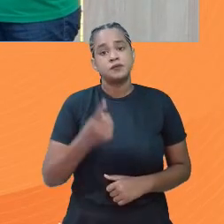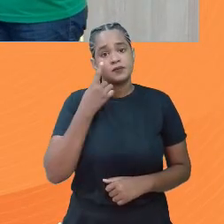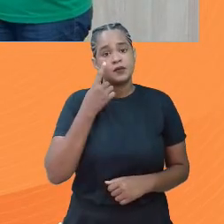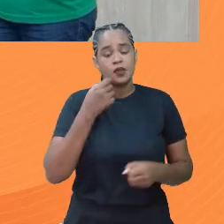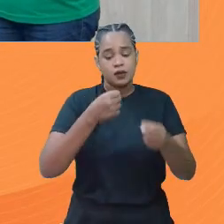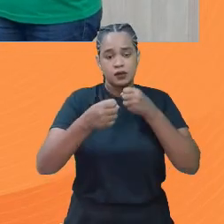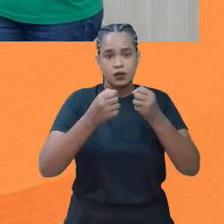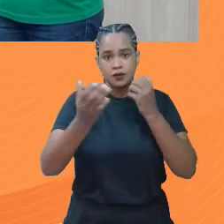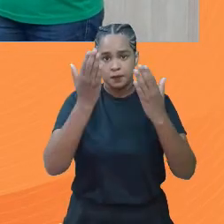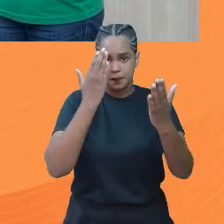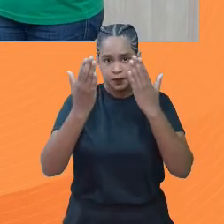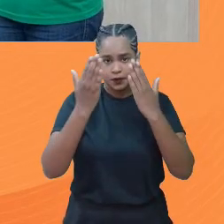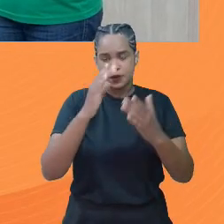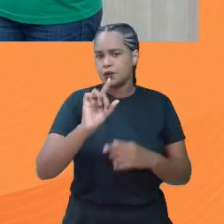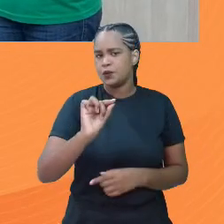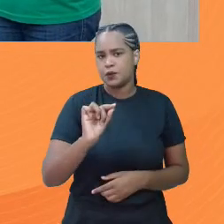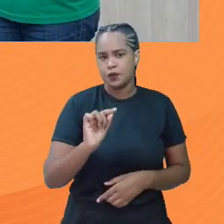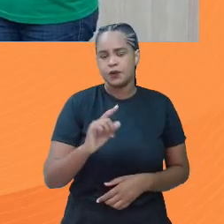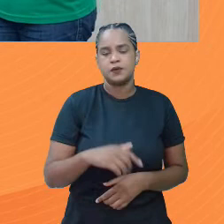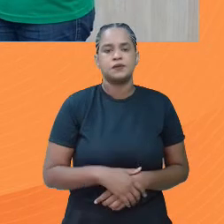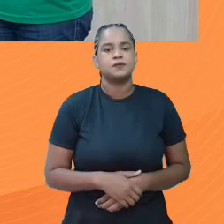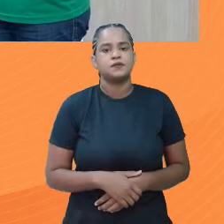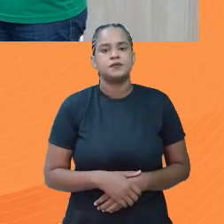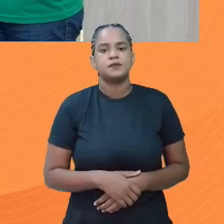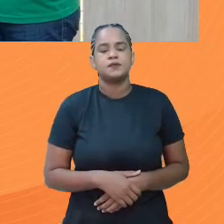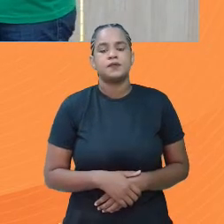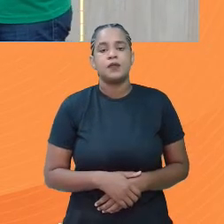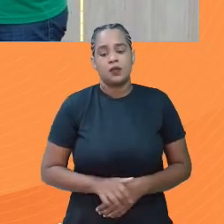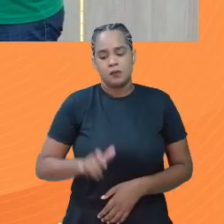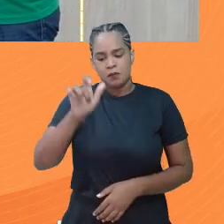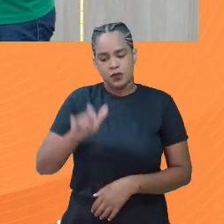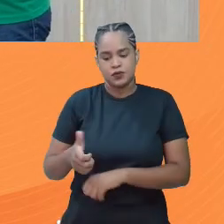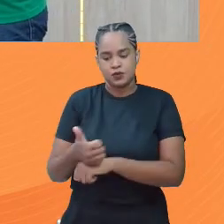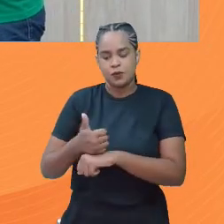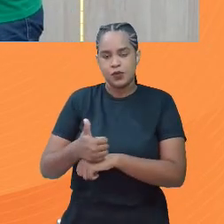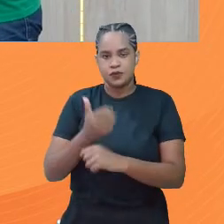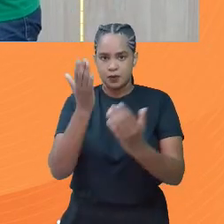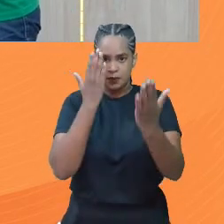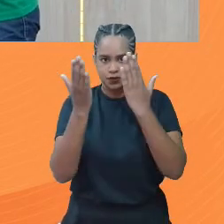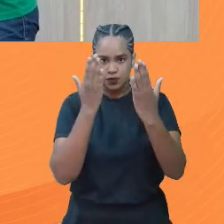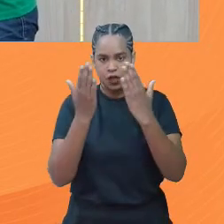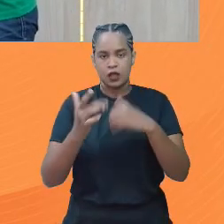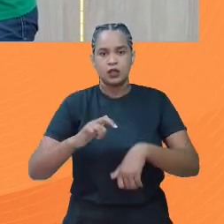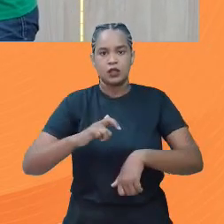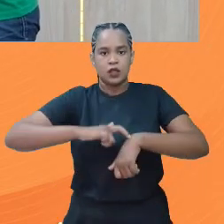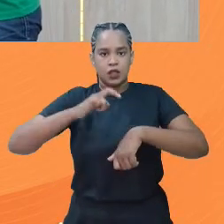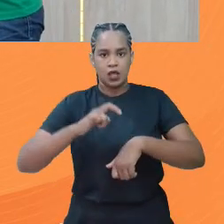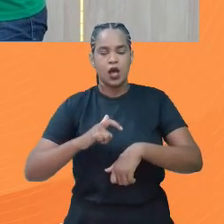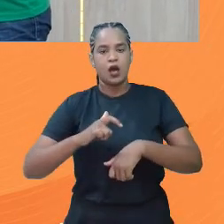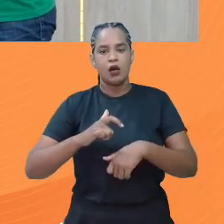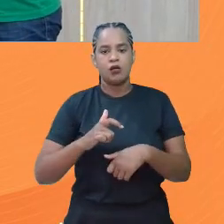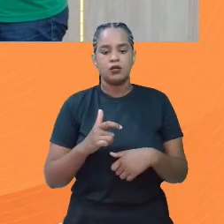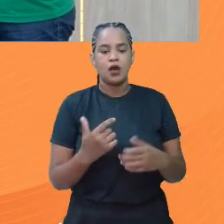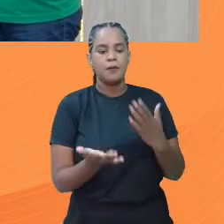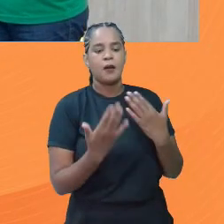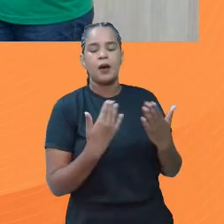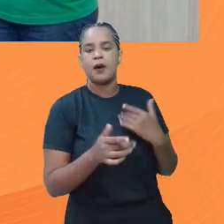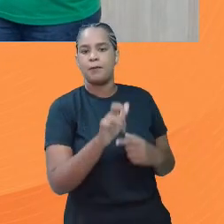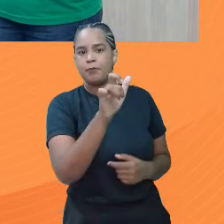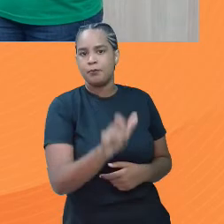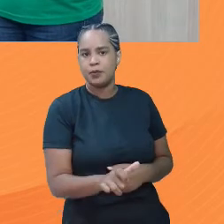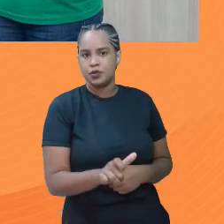entrevista psicológica é efetuada pelos psicólogos no exercício de suas